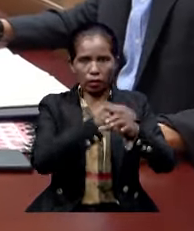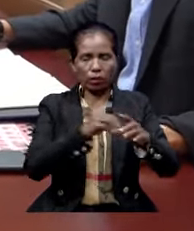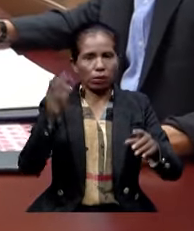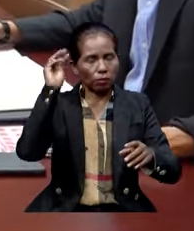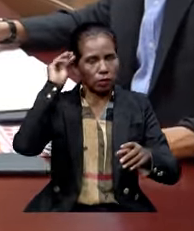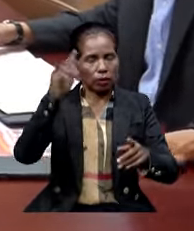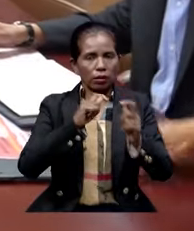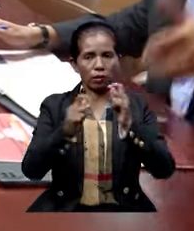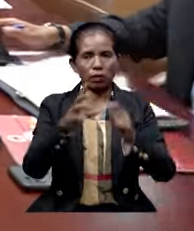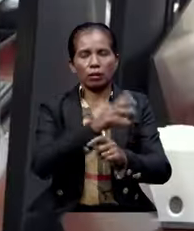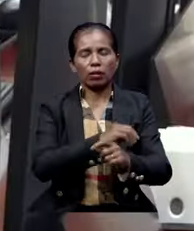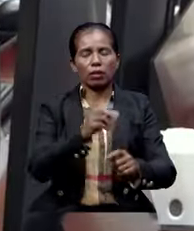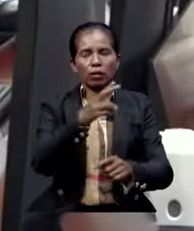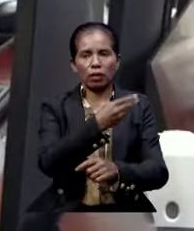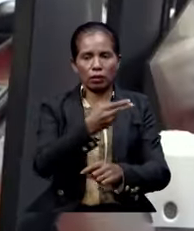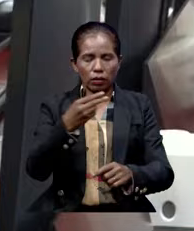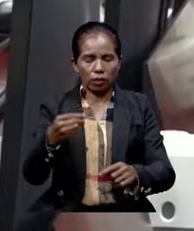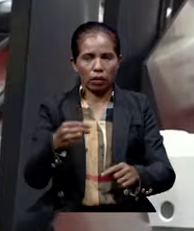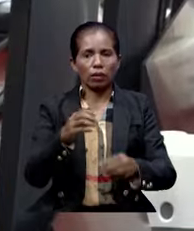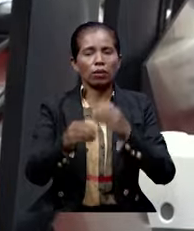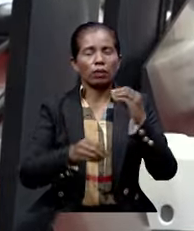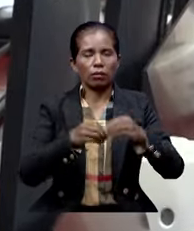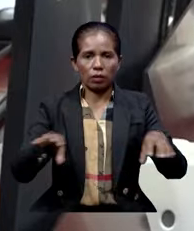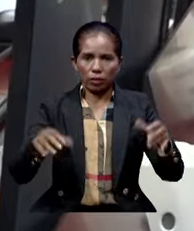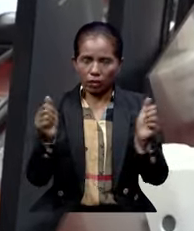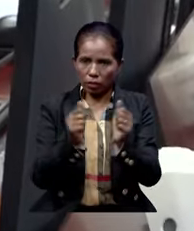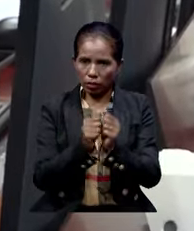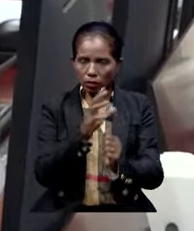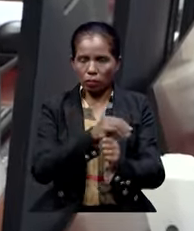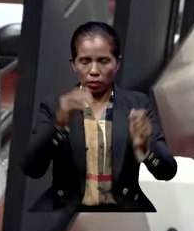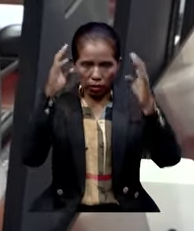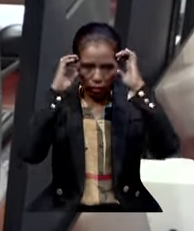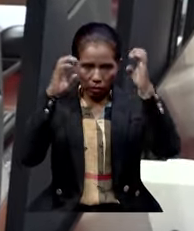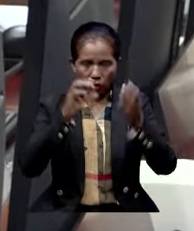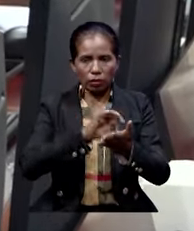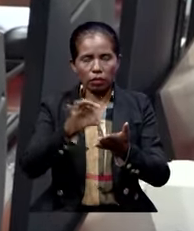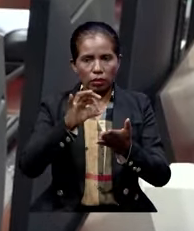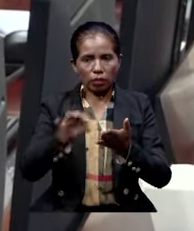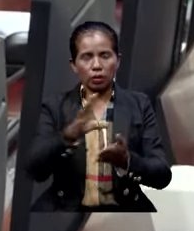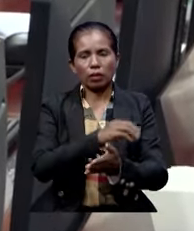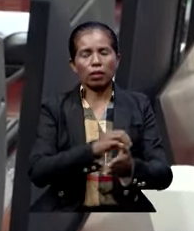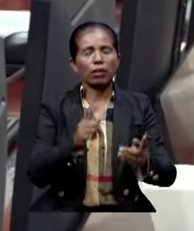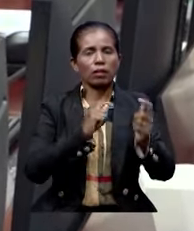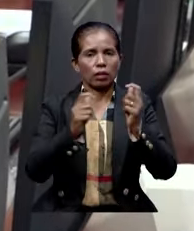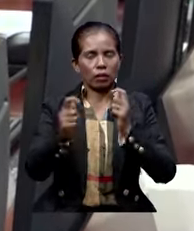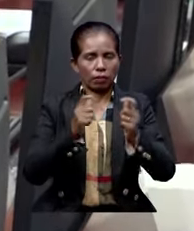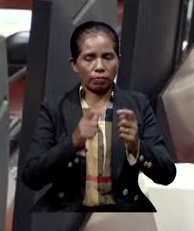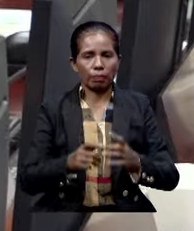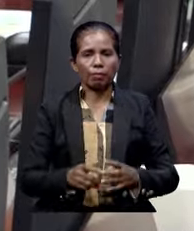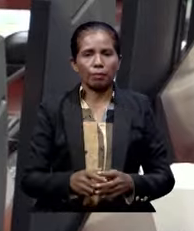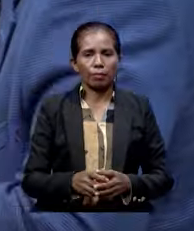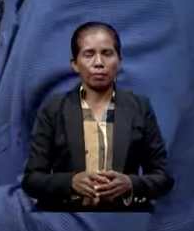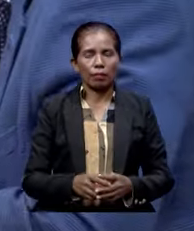Ministério do Transporte República Indonésia, com a cooperação e a área de educação, na formação e a área de transporte. Além